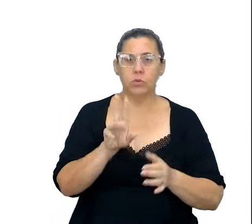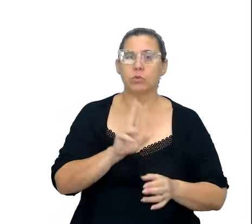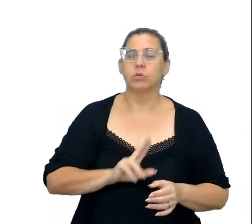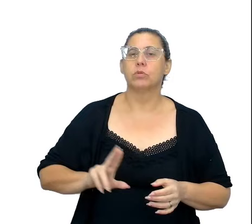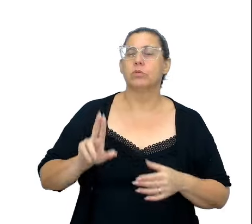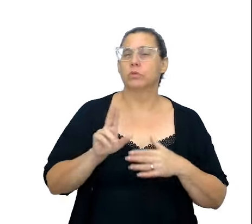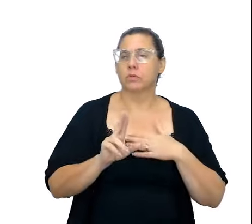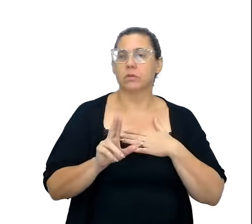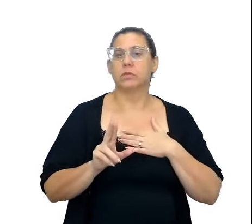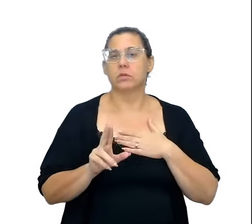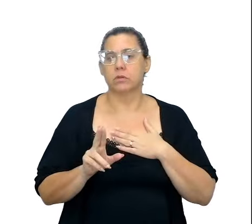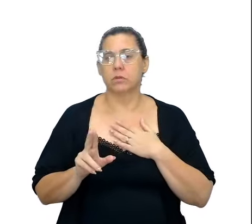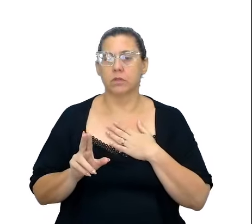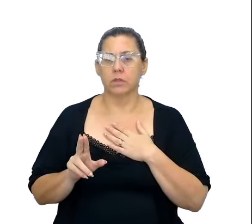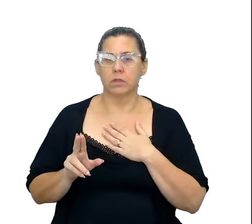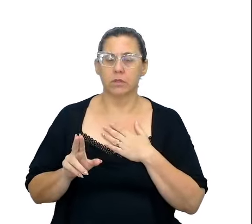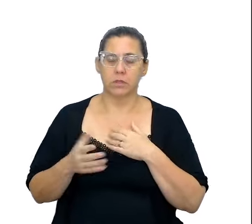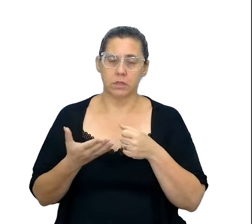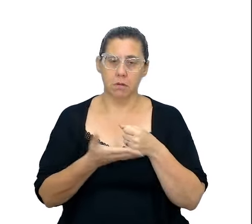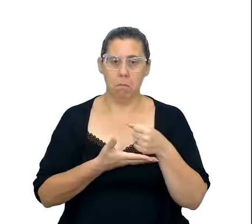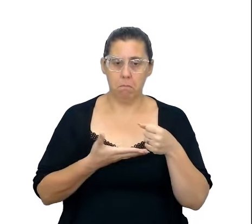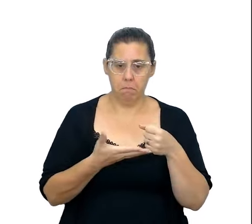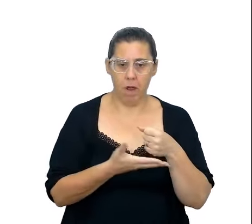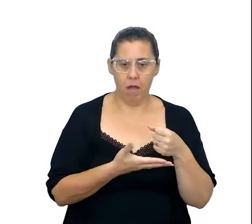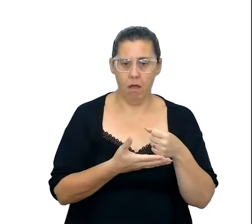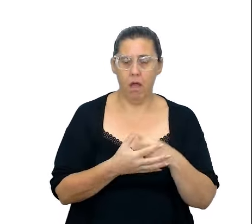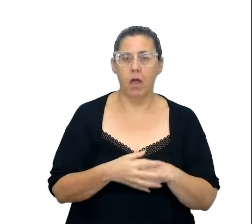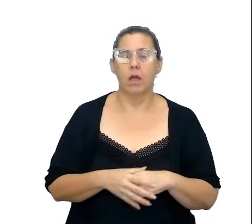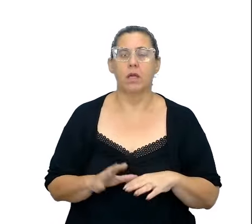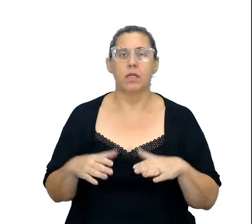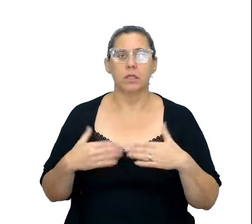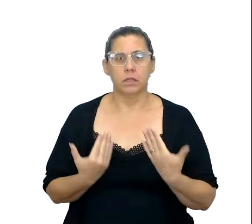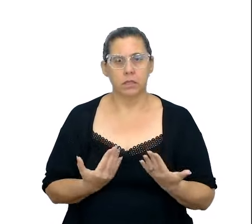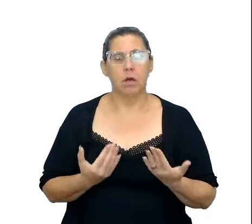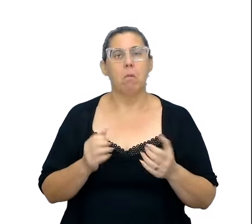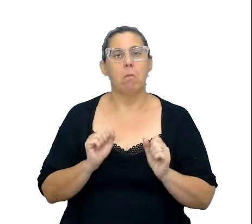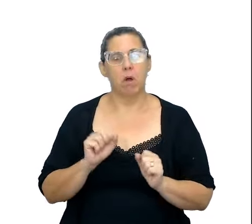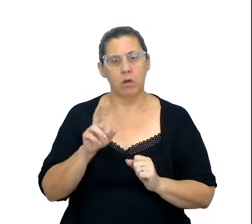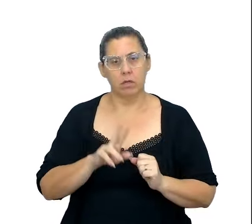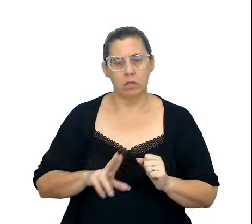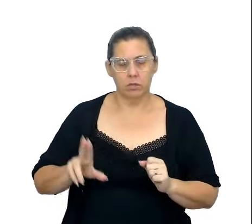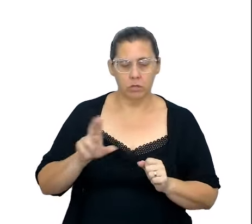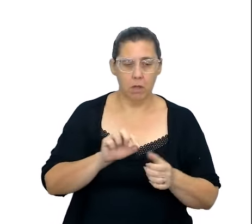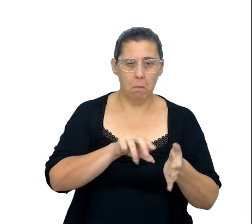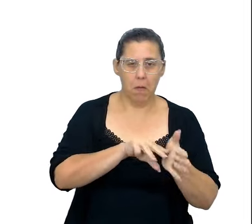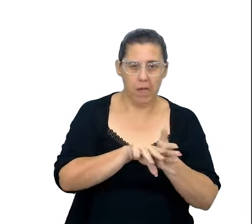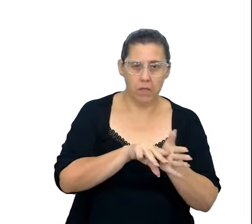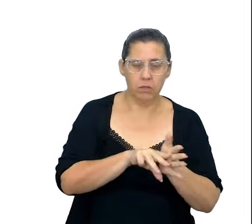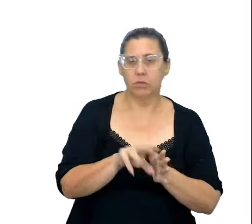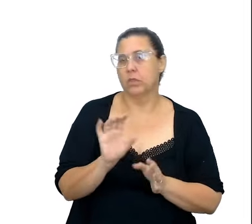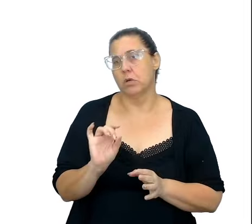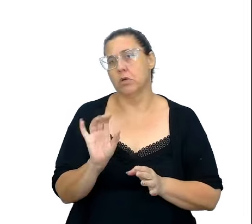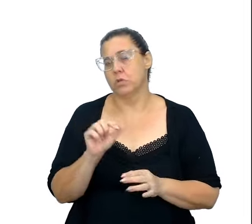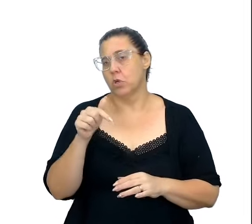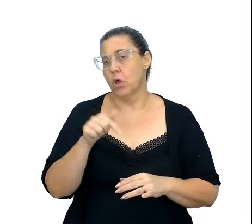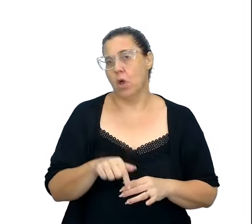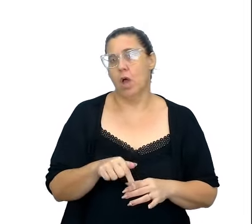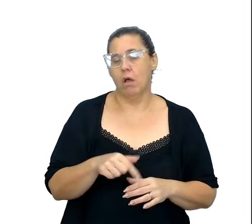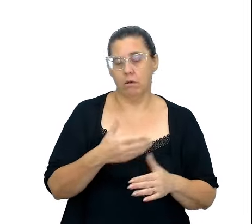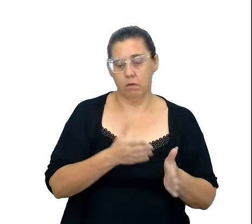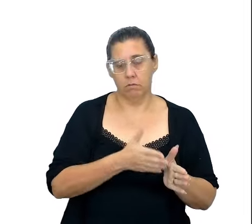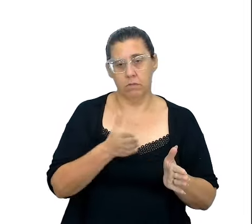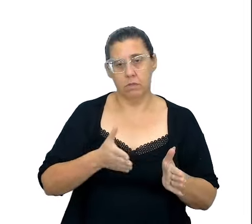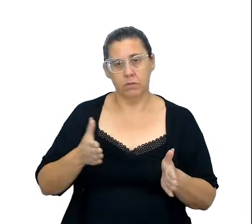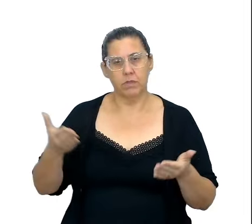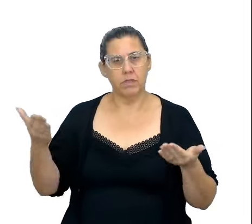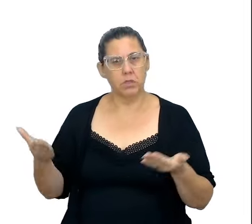desenvolver projetos na educação básica, tá? Então, a gente pode utilizar essa metodologia não somente aqui na nossa sequência de